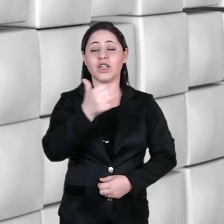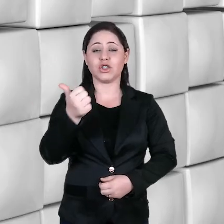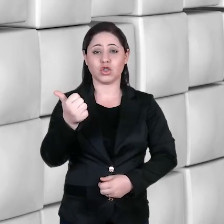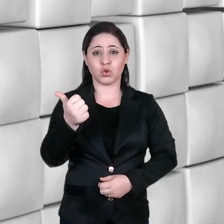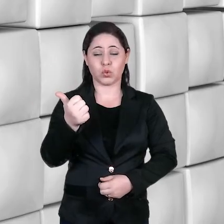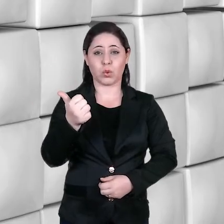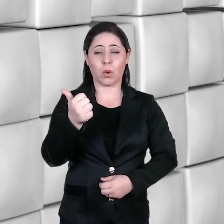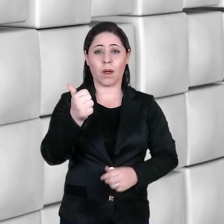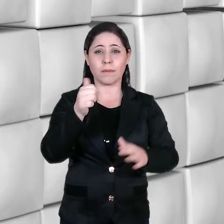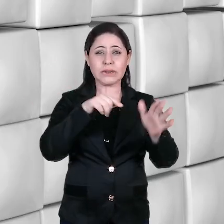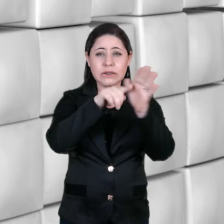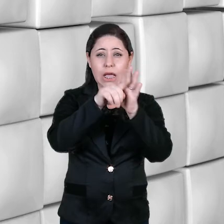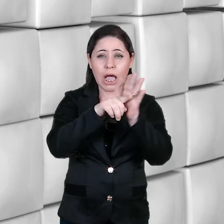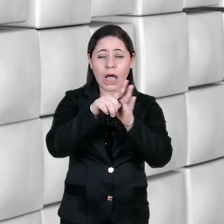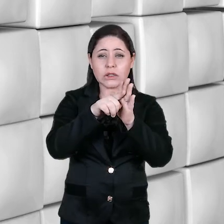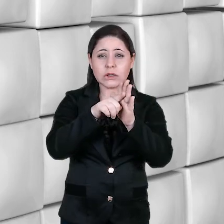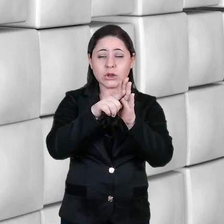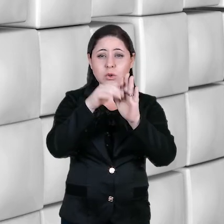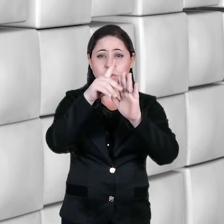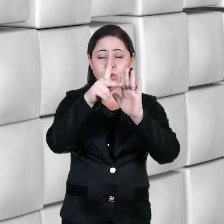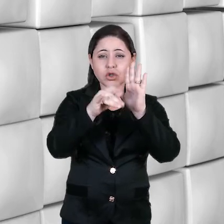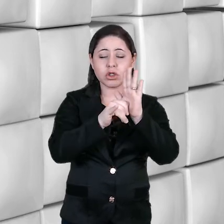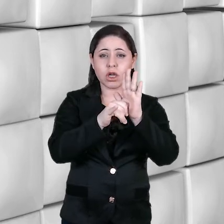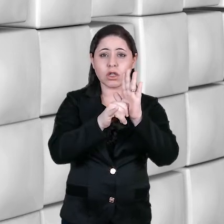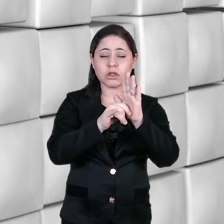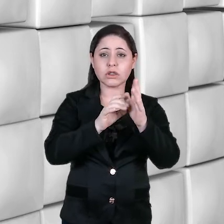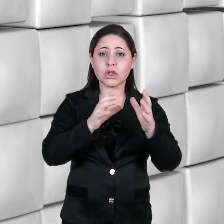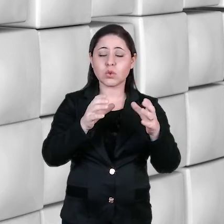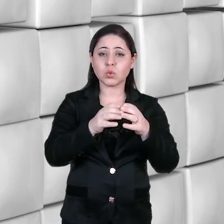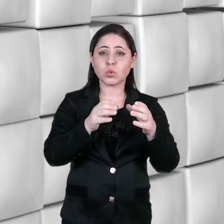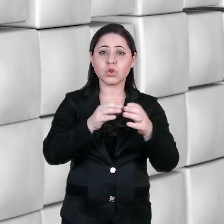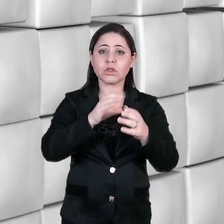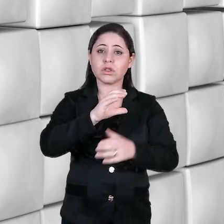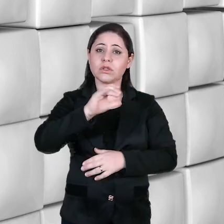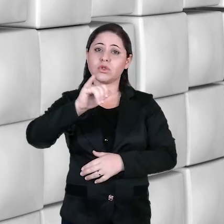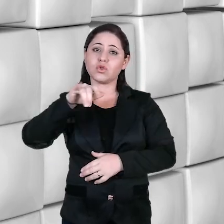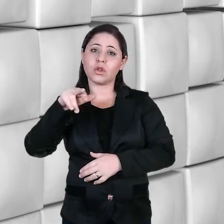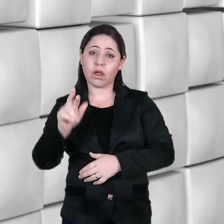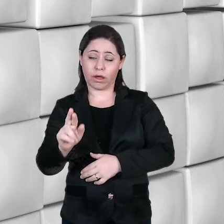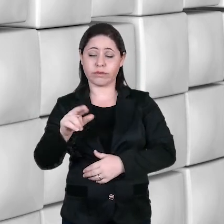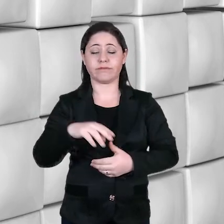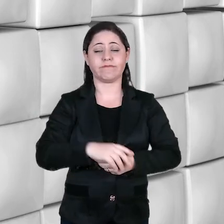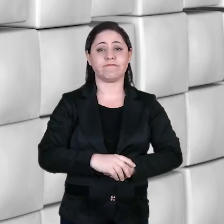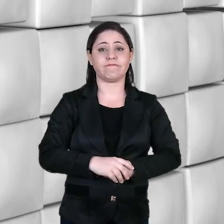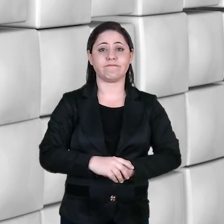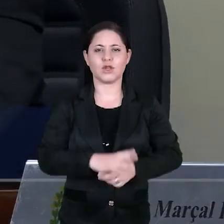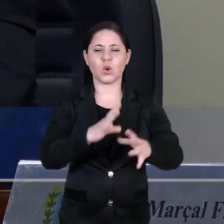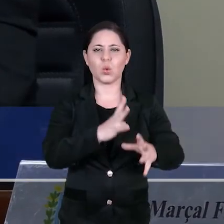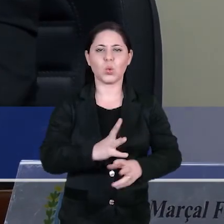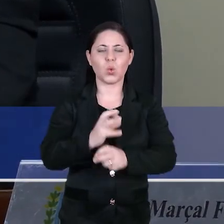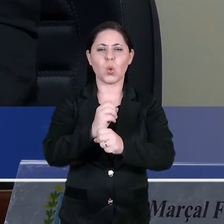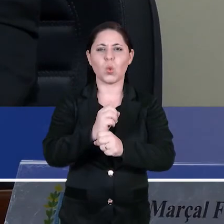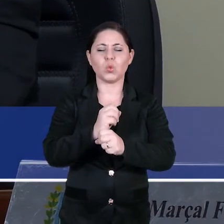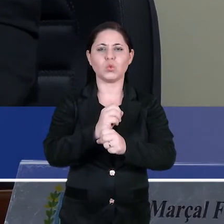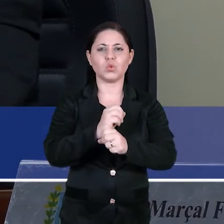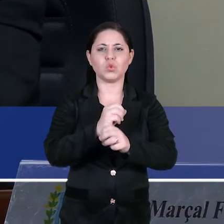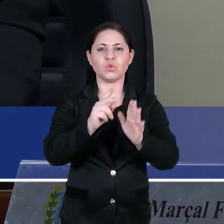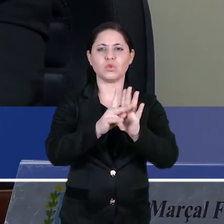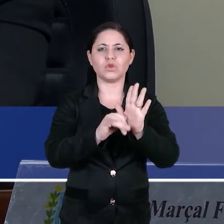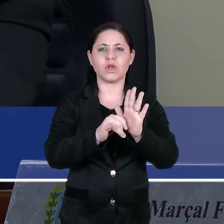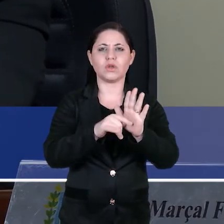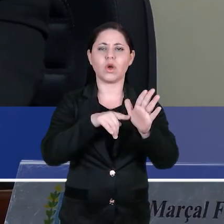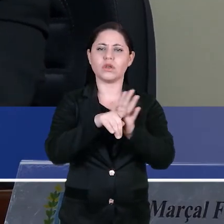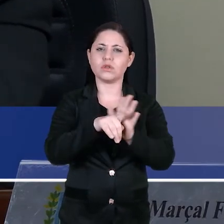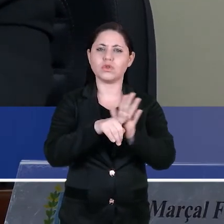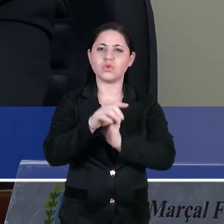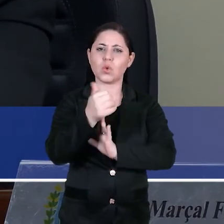Olá! 21 matérias foram analisadas na última reunião da Comissão de Constituição, Justiça e Redação. Do total de